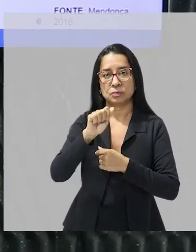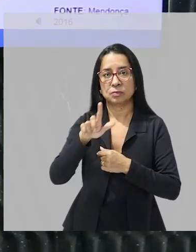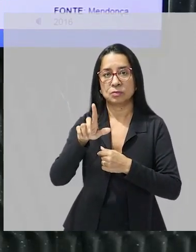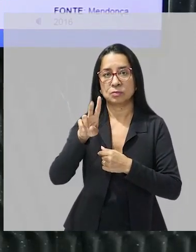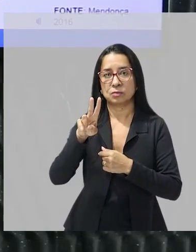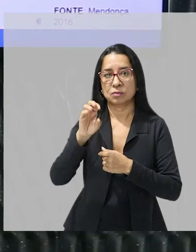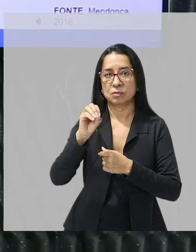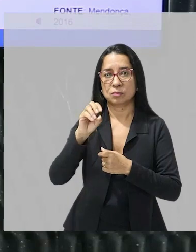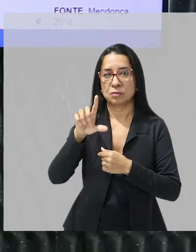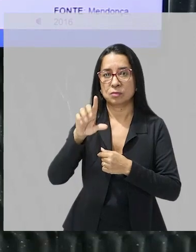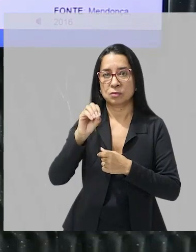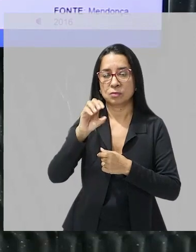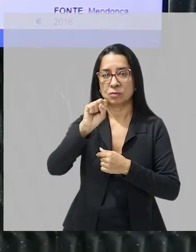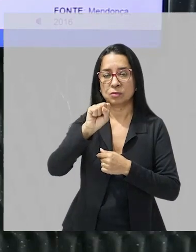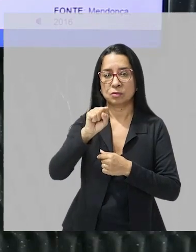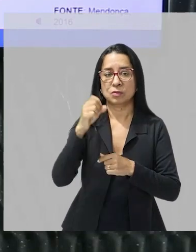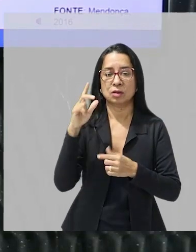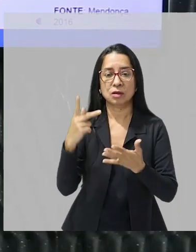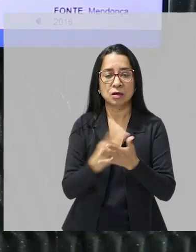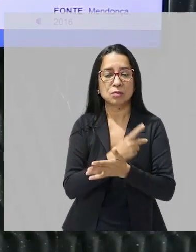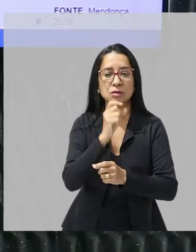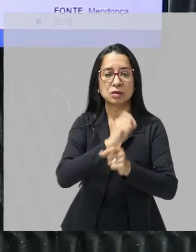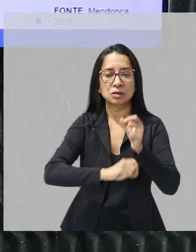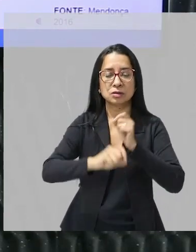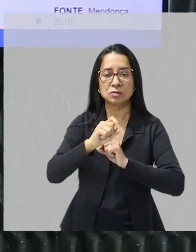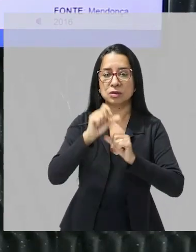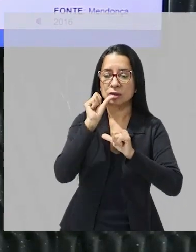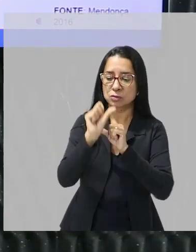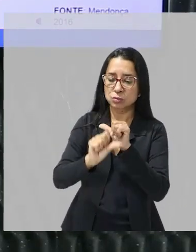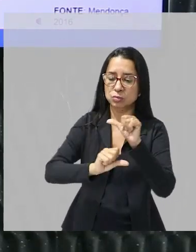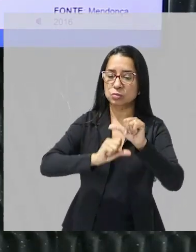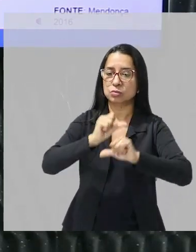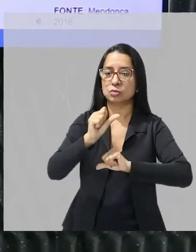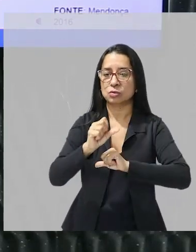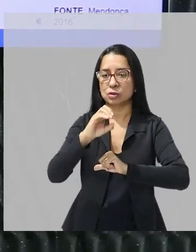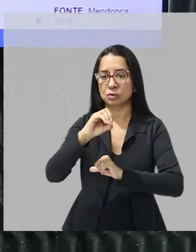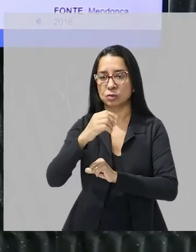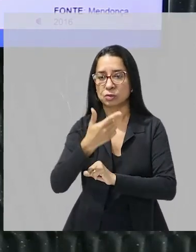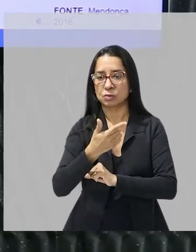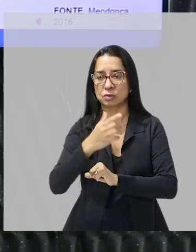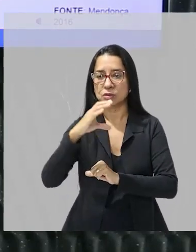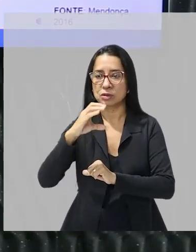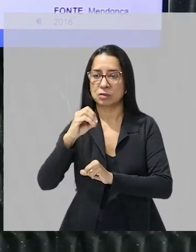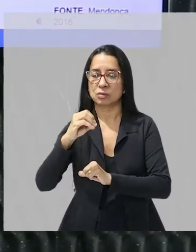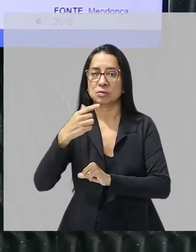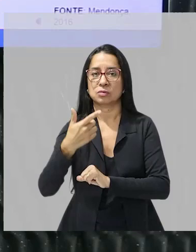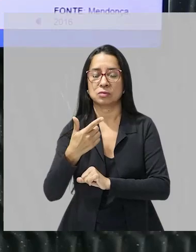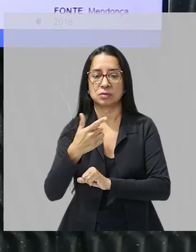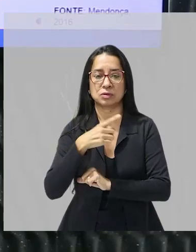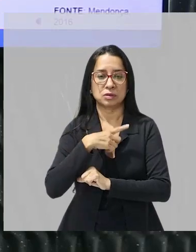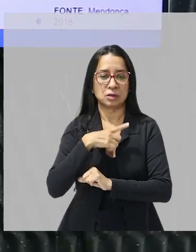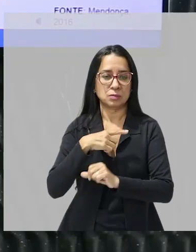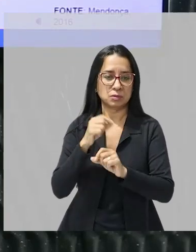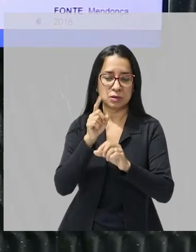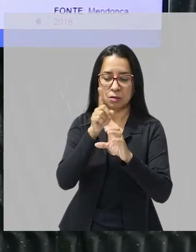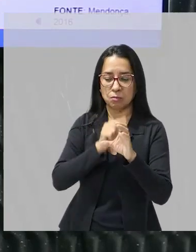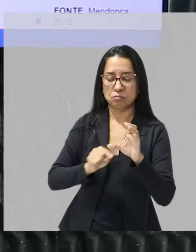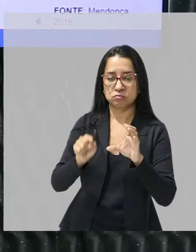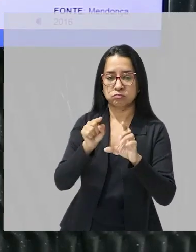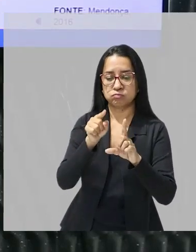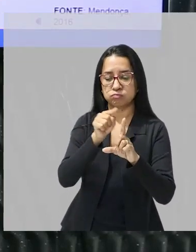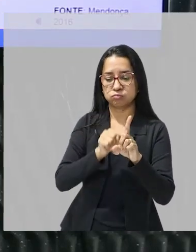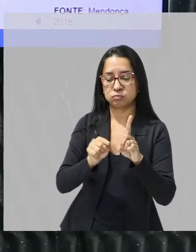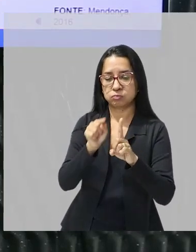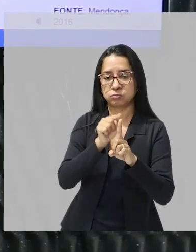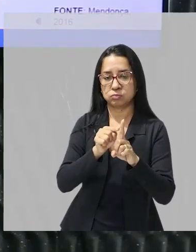nós chamamos de hematose, que são as trocas gasosas, tá? Então, olha só, nós temos aqui o alvéolo visto de fora, veja que ele é